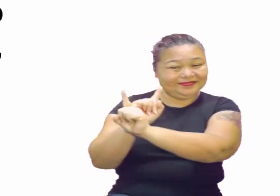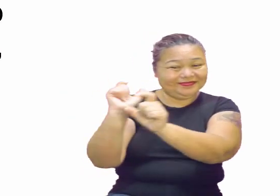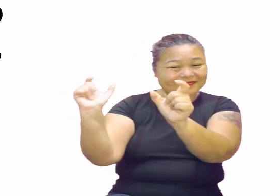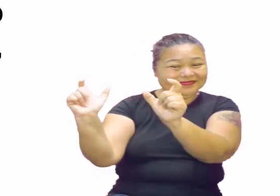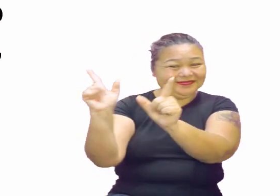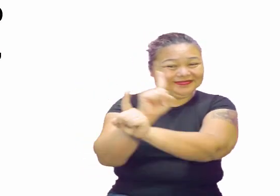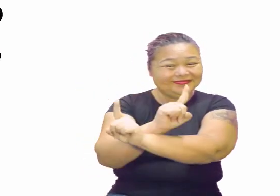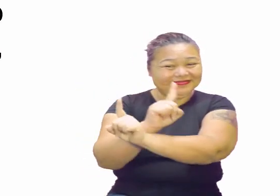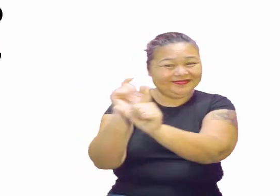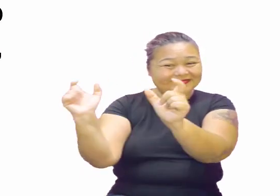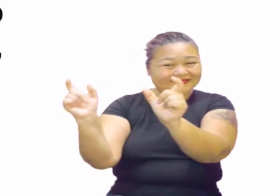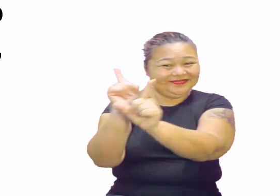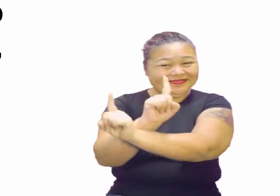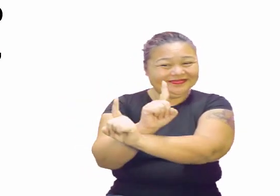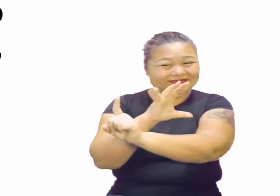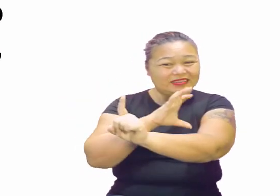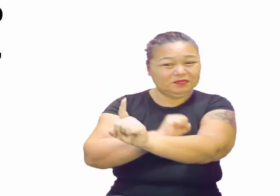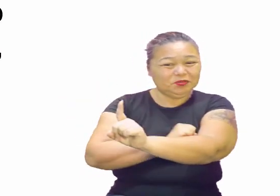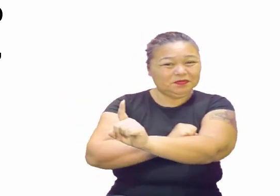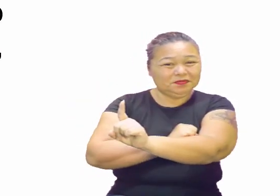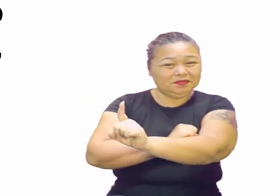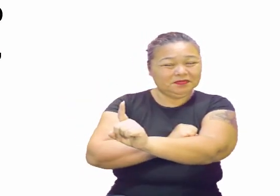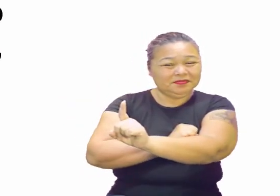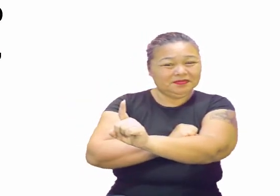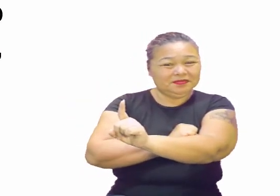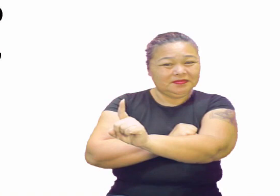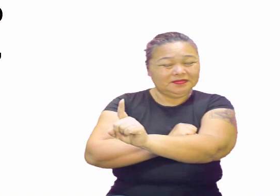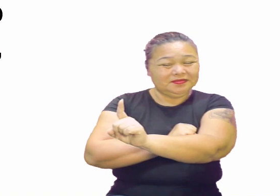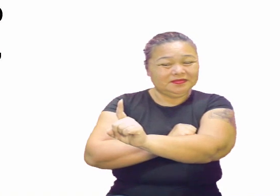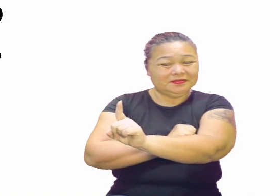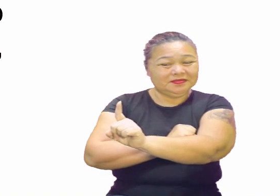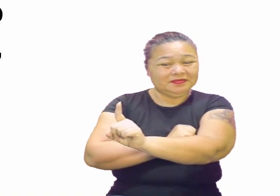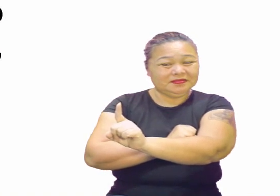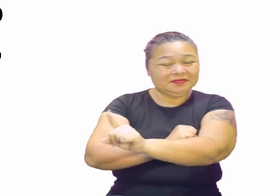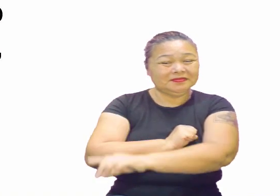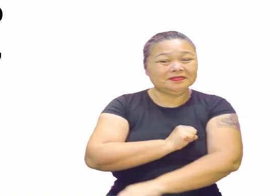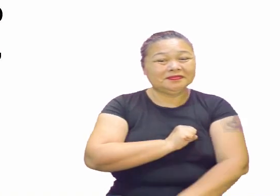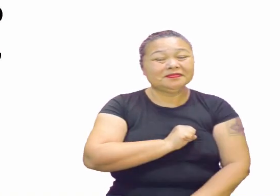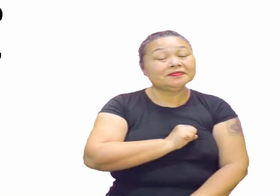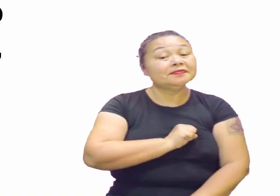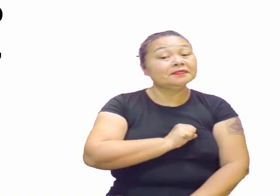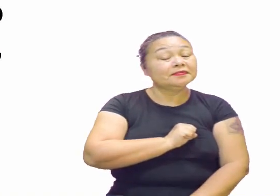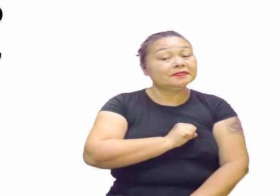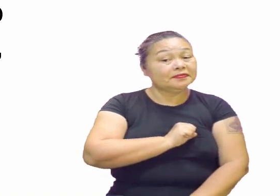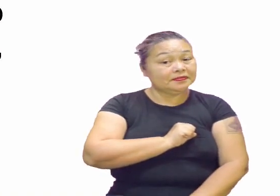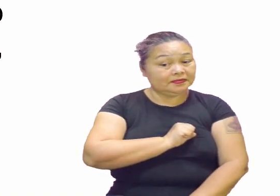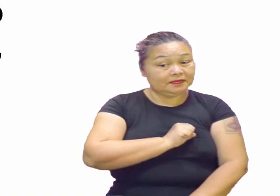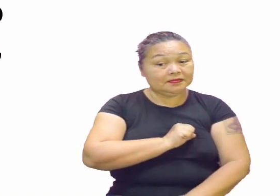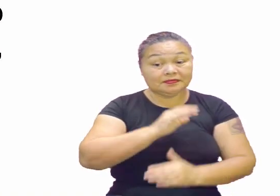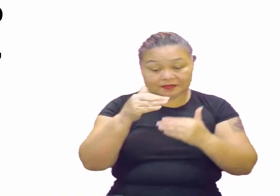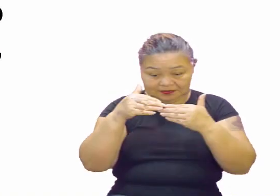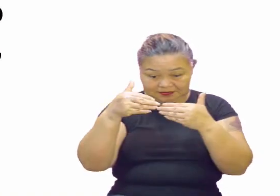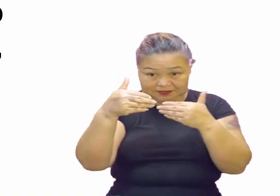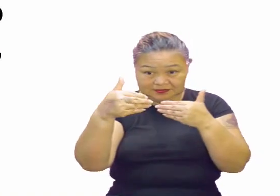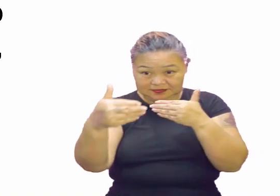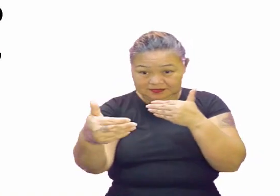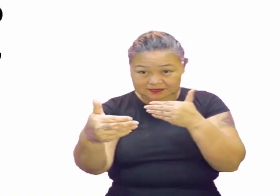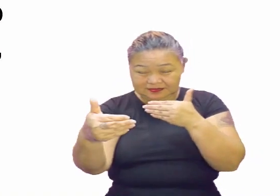Aí isso. Estava certo. O amor por